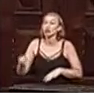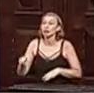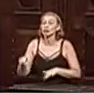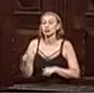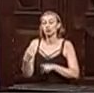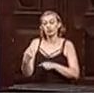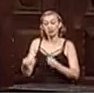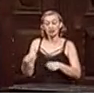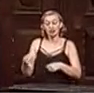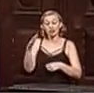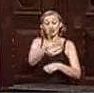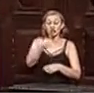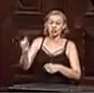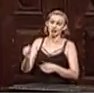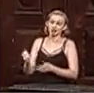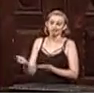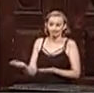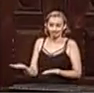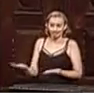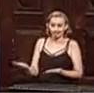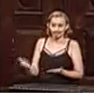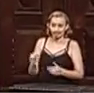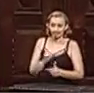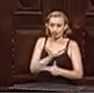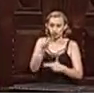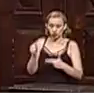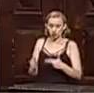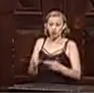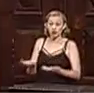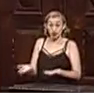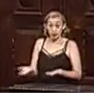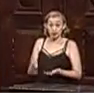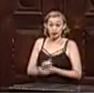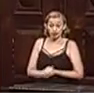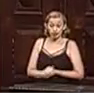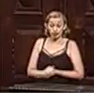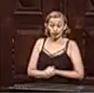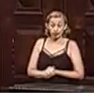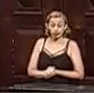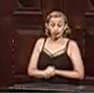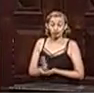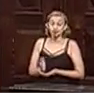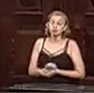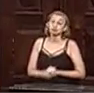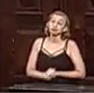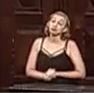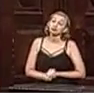ser convocado pelos poderes constituídos da República.